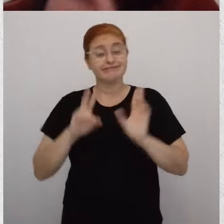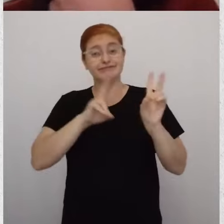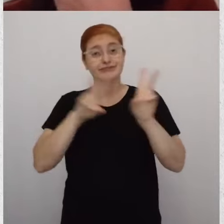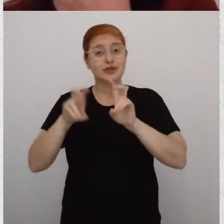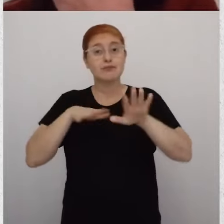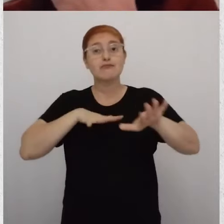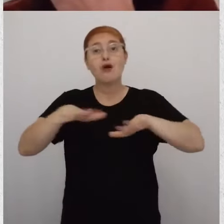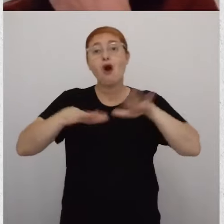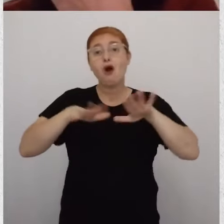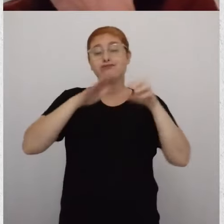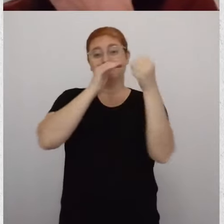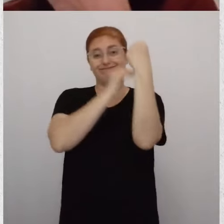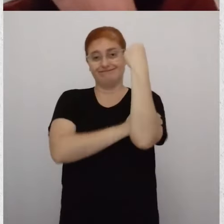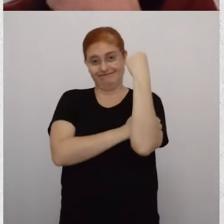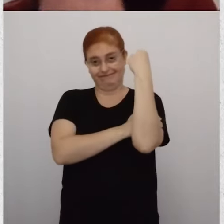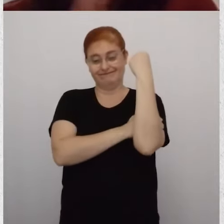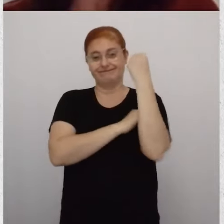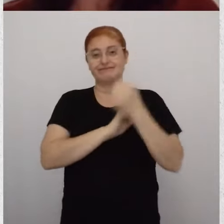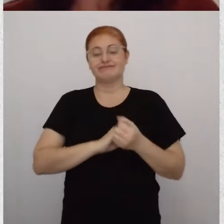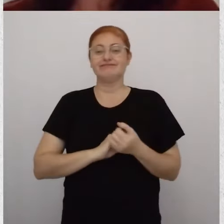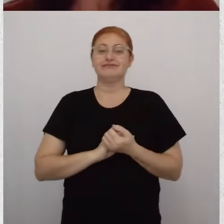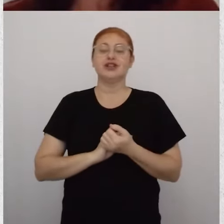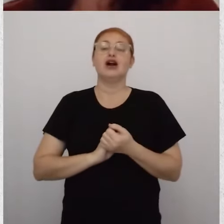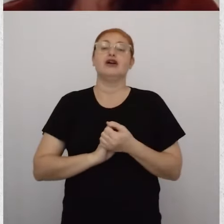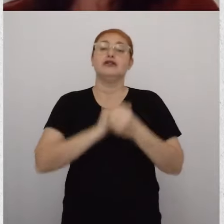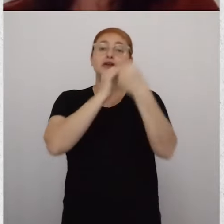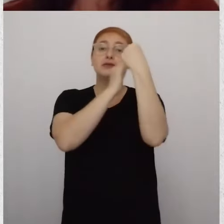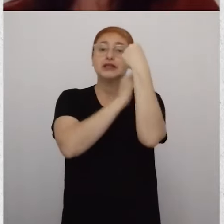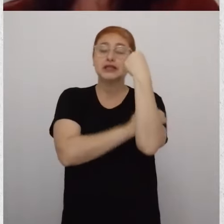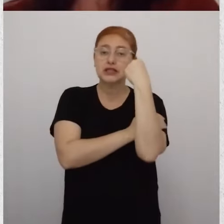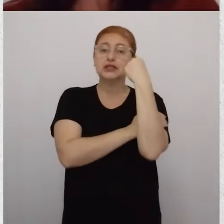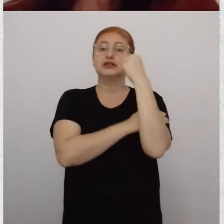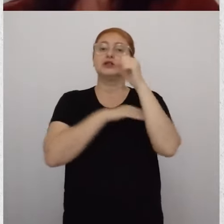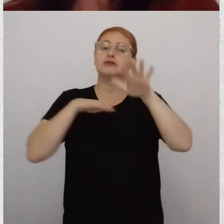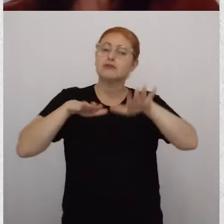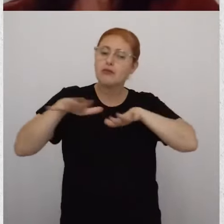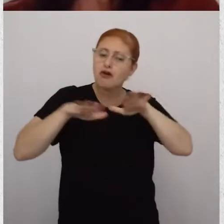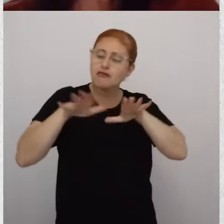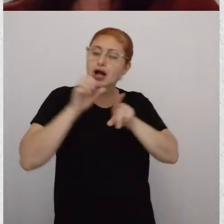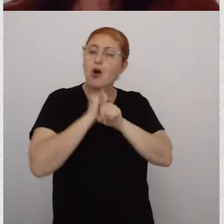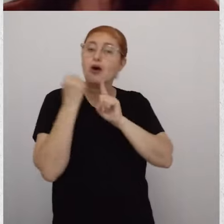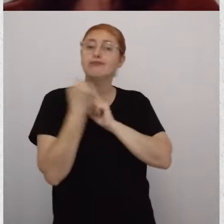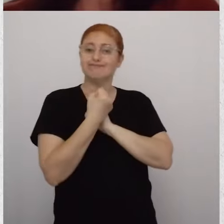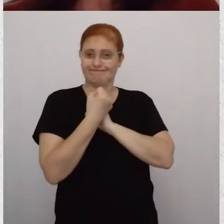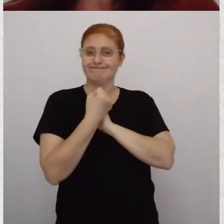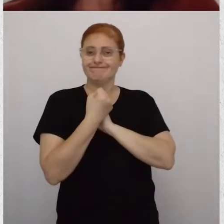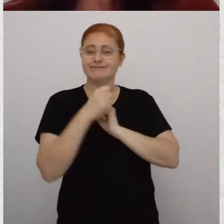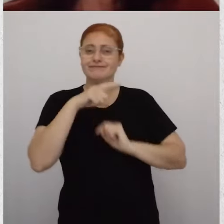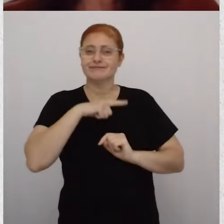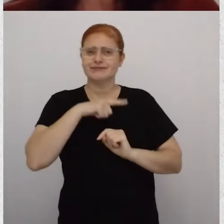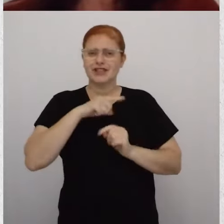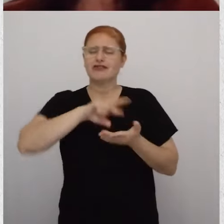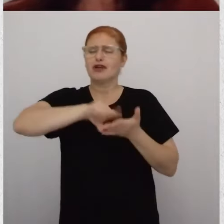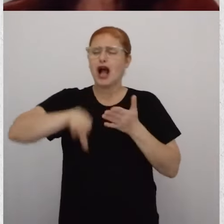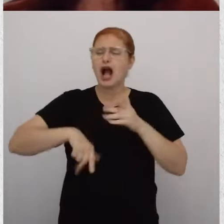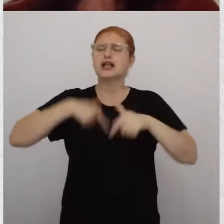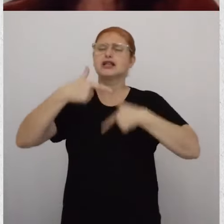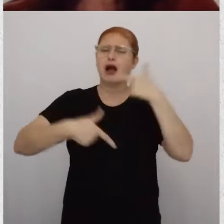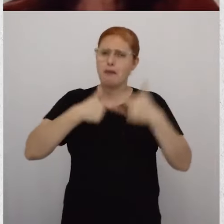sobre movimento feminista, ou seja, o feminismo como movimento social. Tem muitos